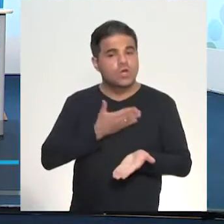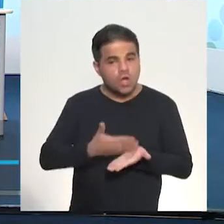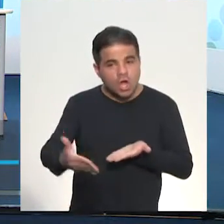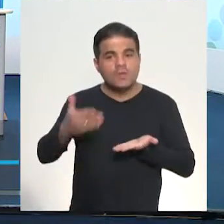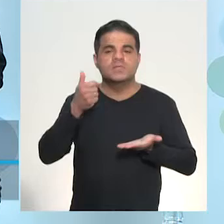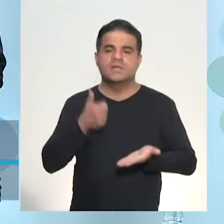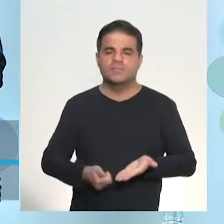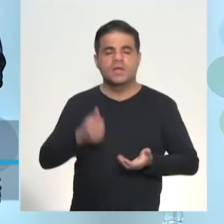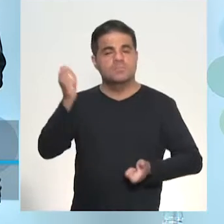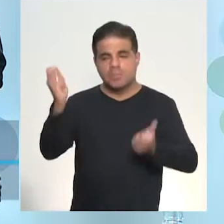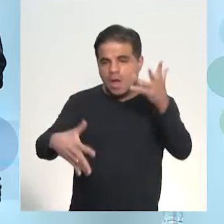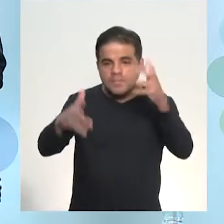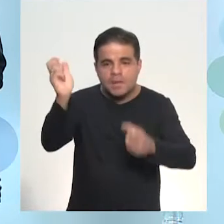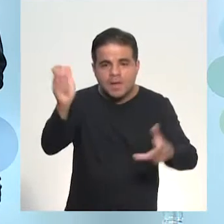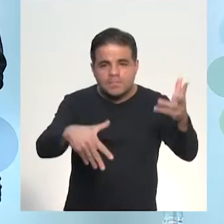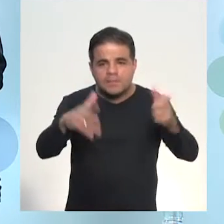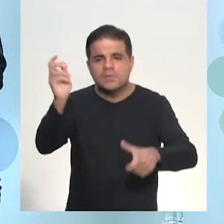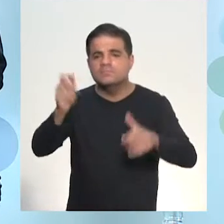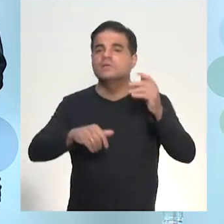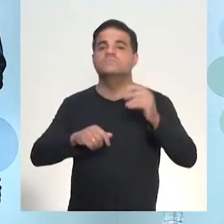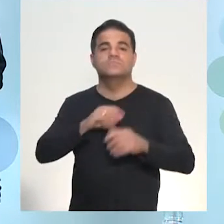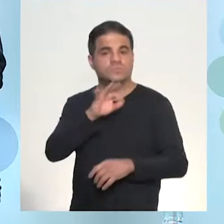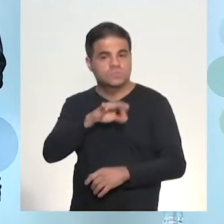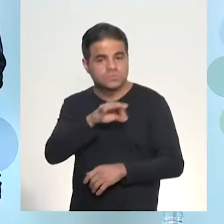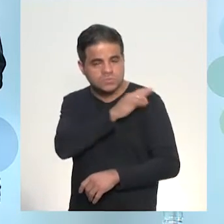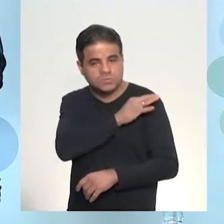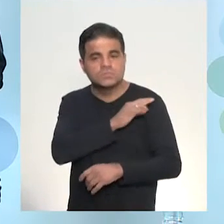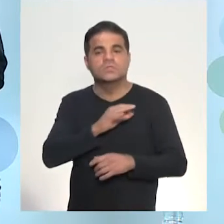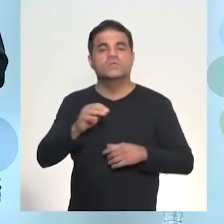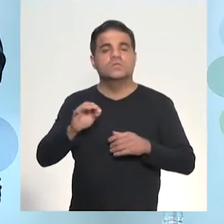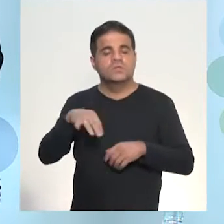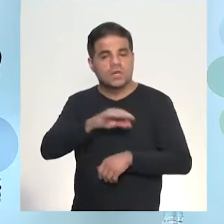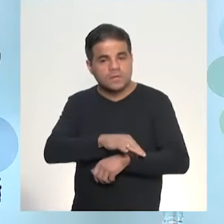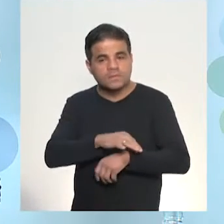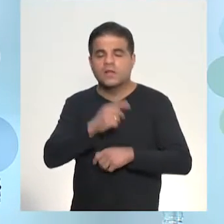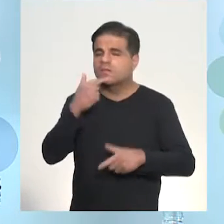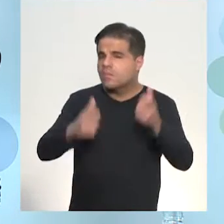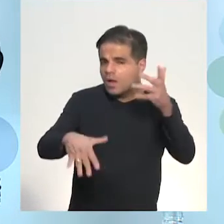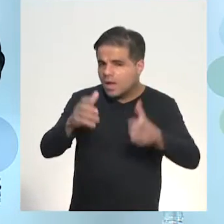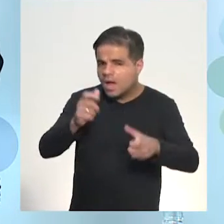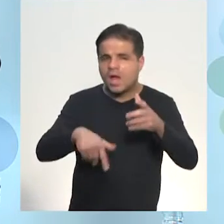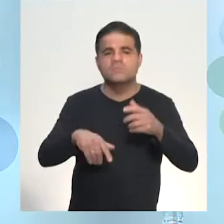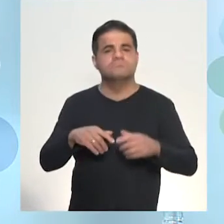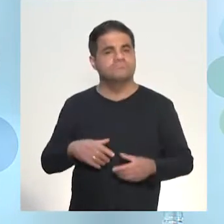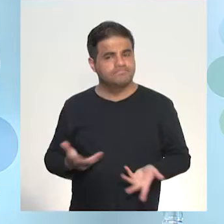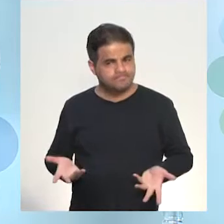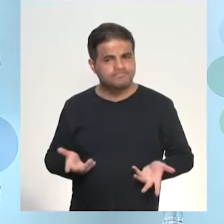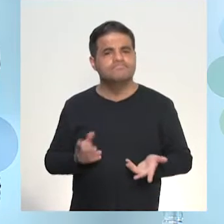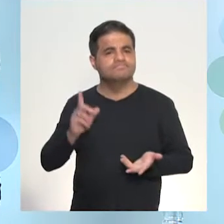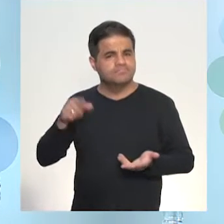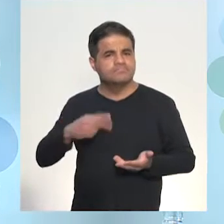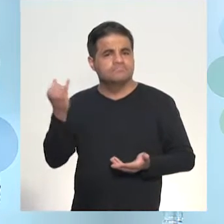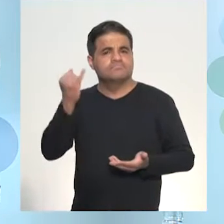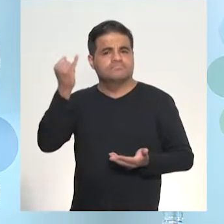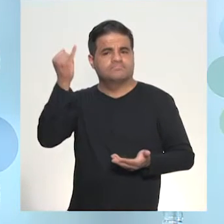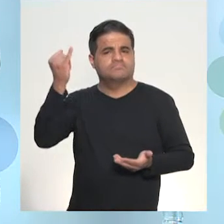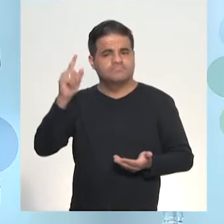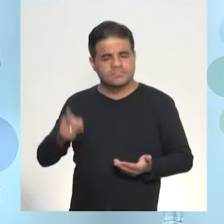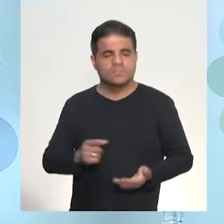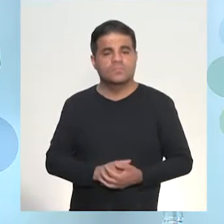bem, aí já falamos da abelha, né? Então olha só como o professor coloca. O fato de falar das abelhas é um fato importante